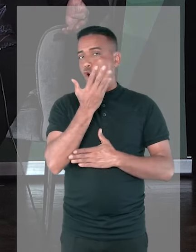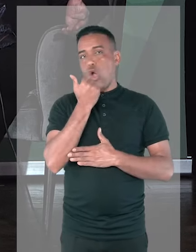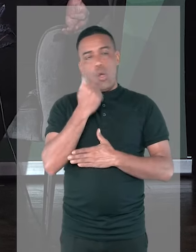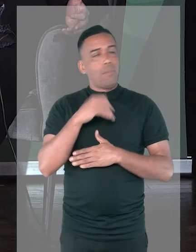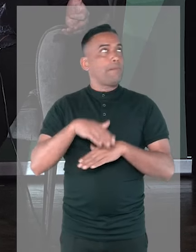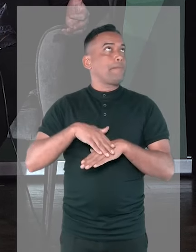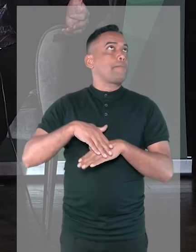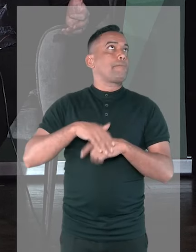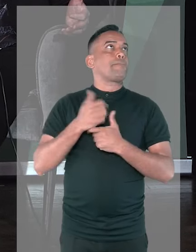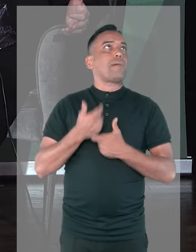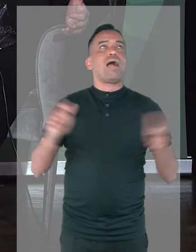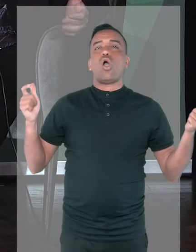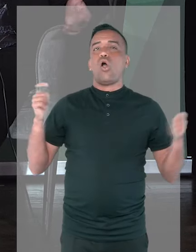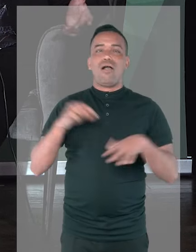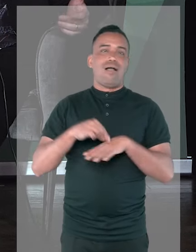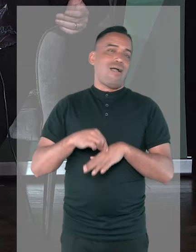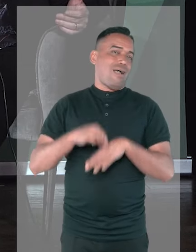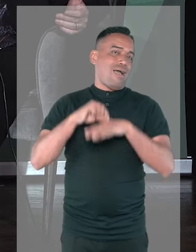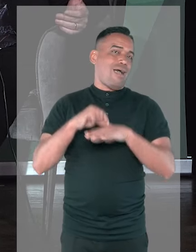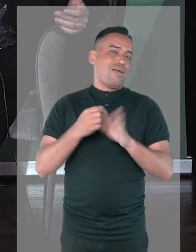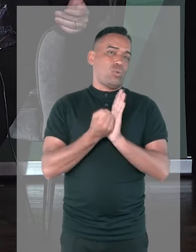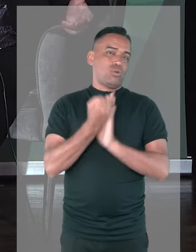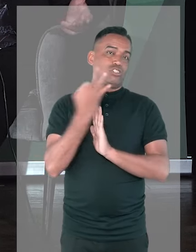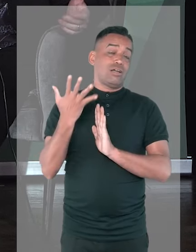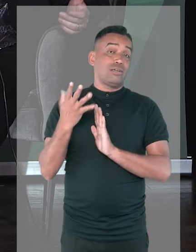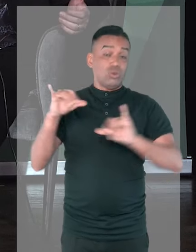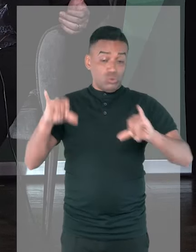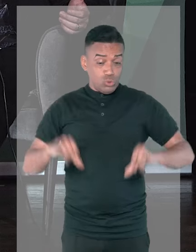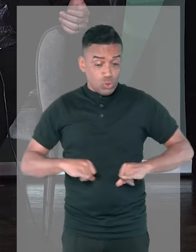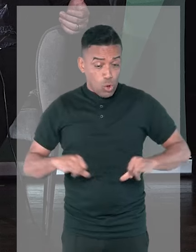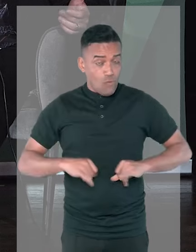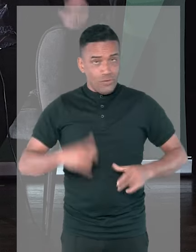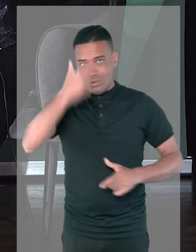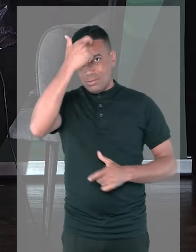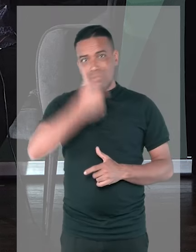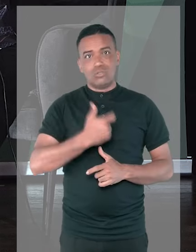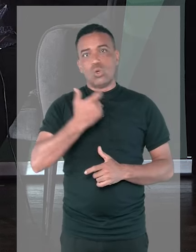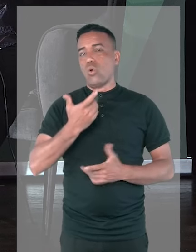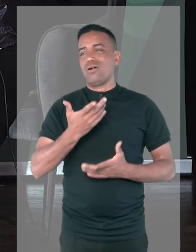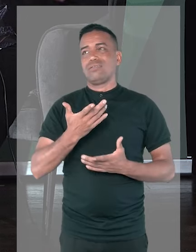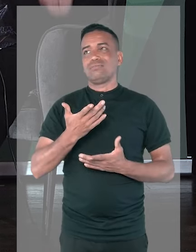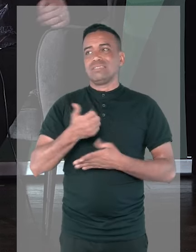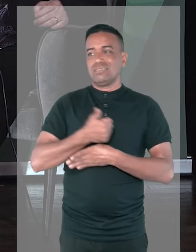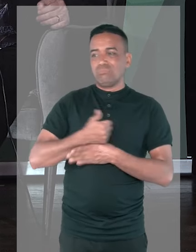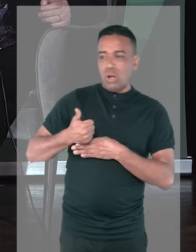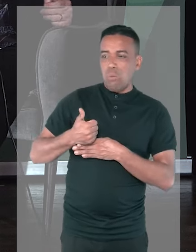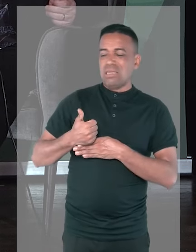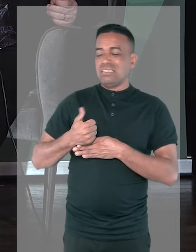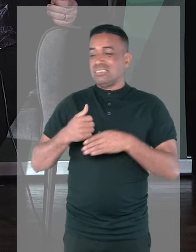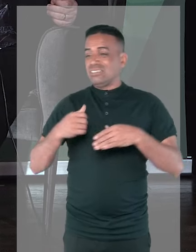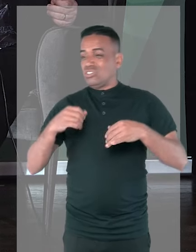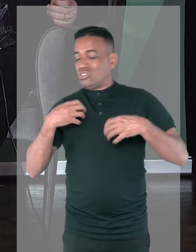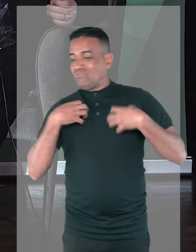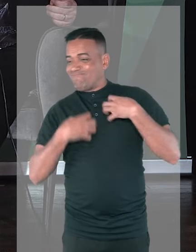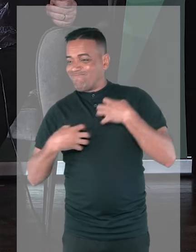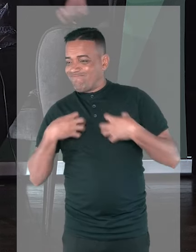né? Então, o que sofrem essas pessoas? Como é que elas se transformam moralmente? É um trabalho